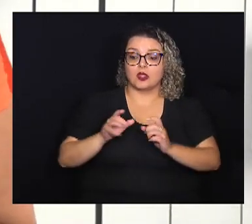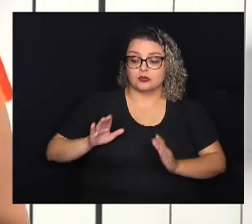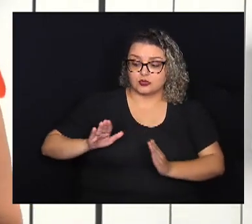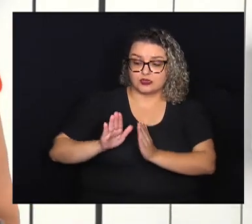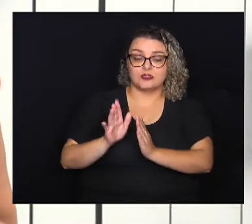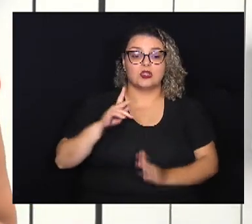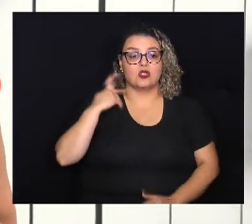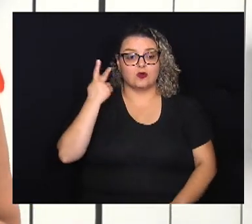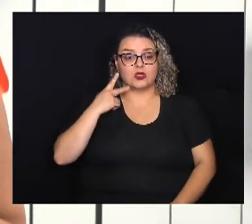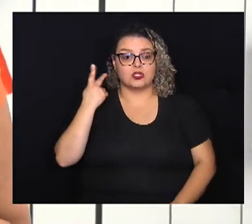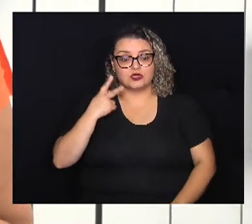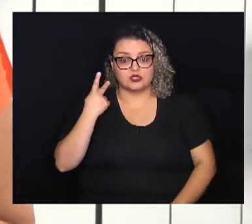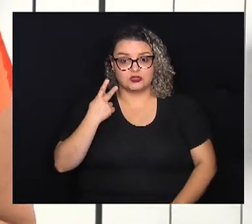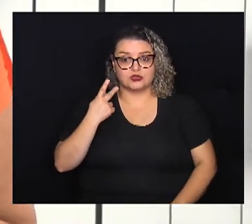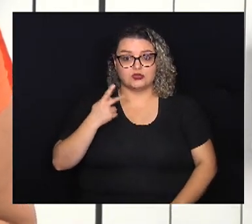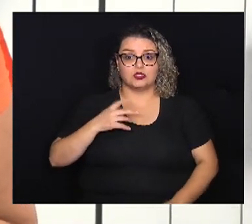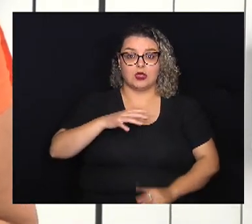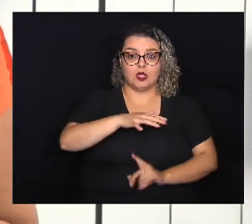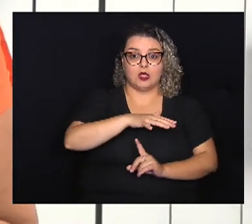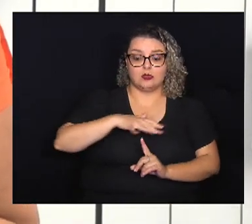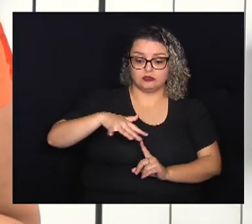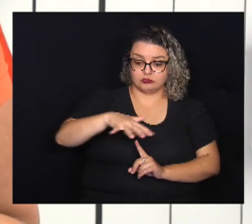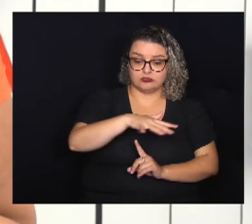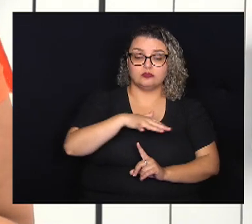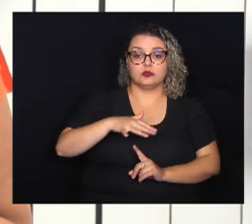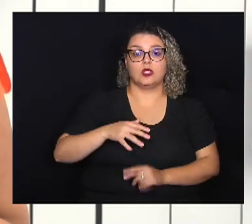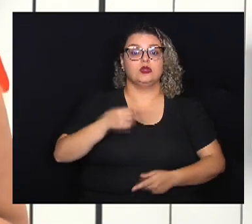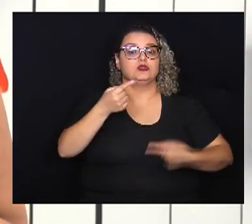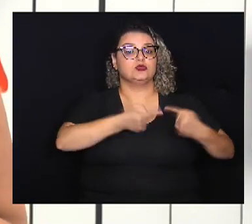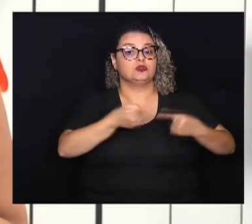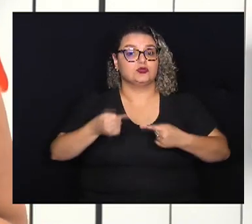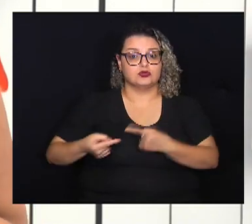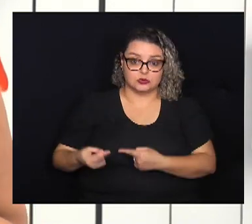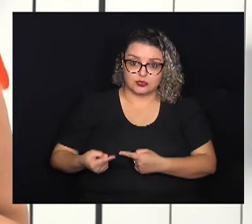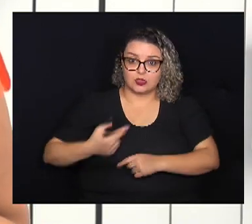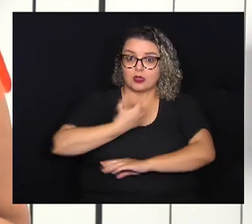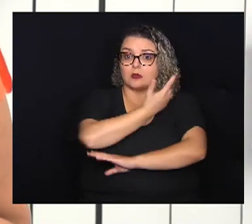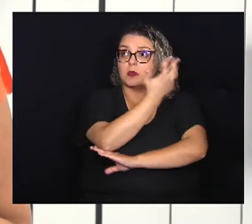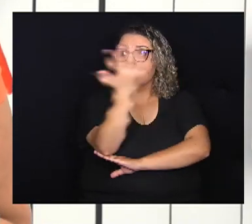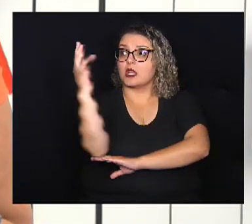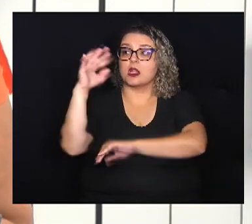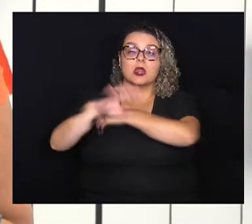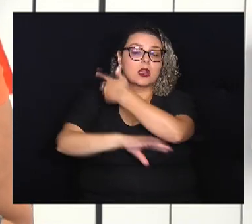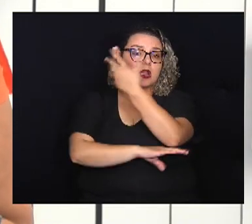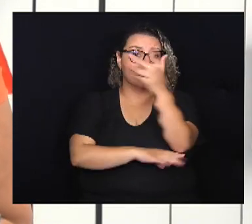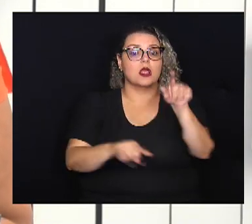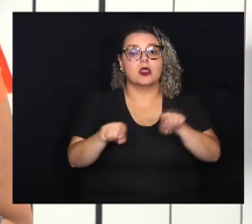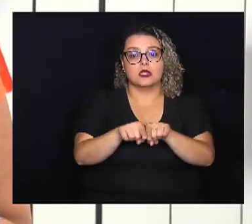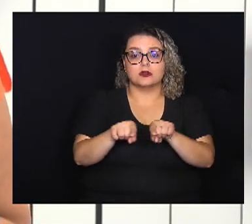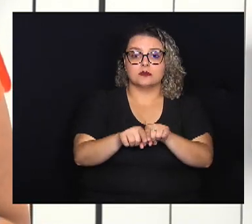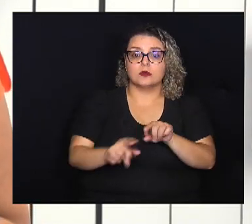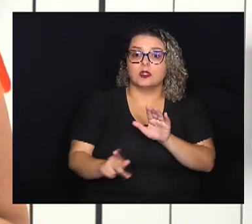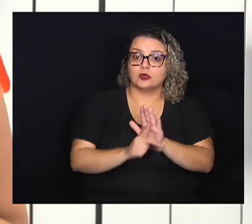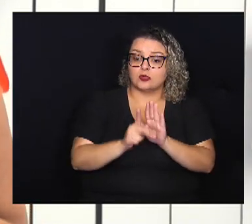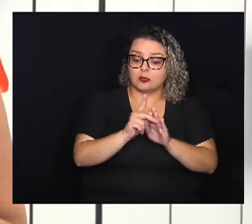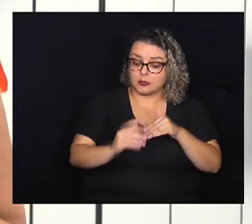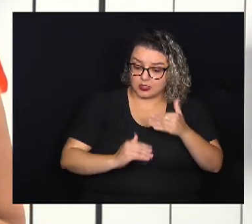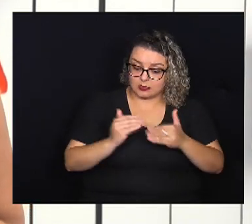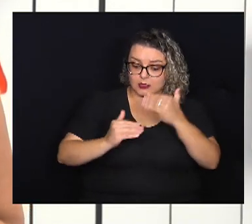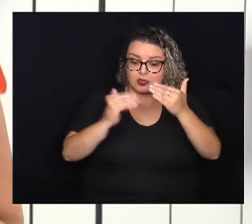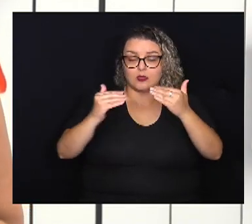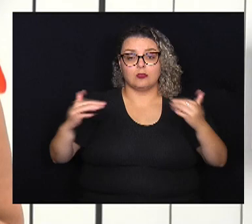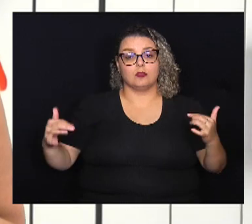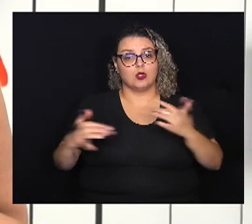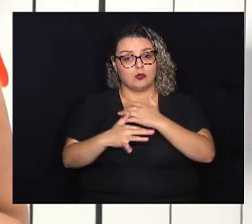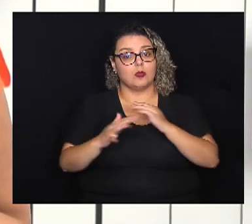Parlamentar Ambientalista que discutiu a questão da arborização e também do plano de desenvolvimento urbano